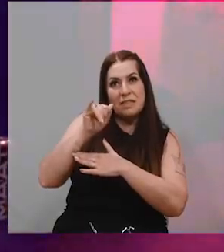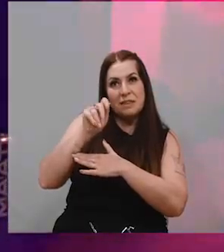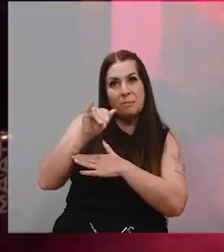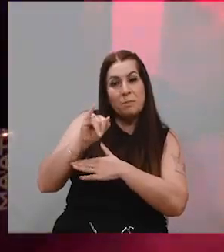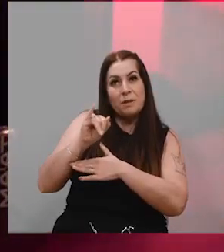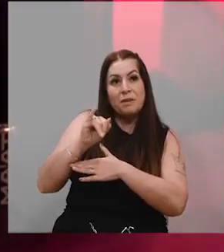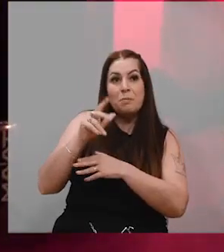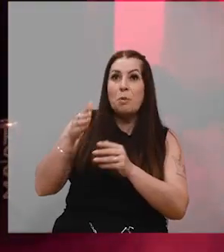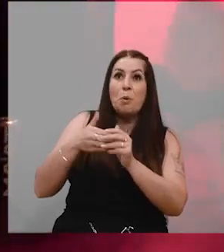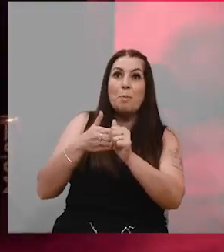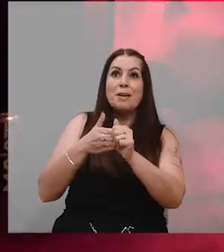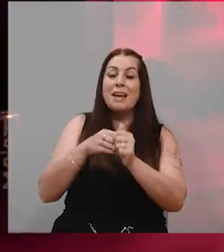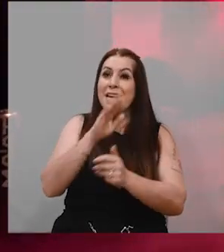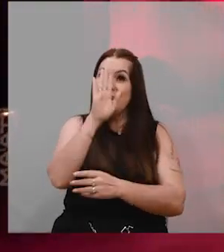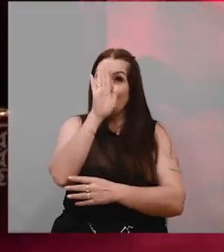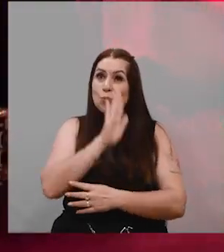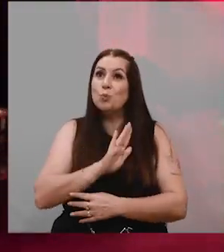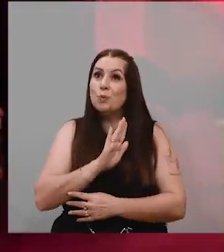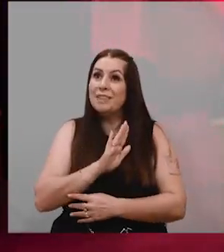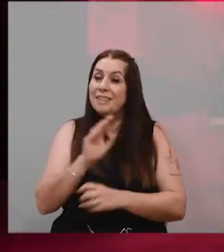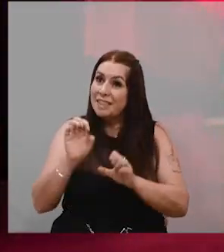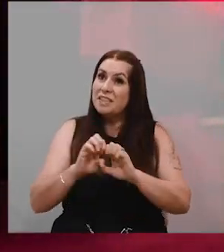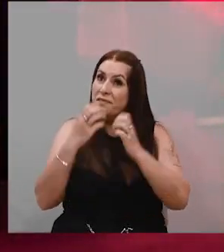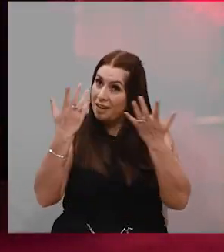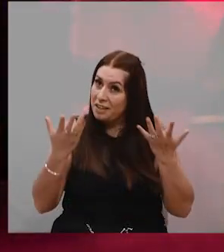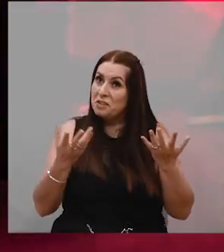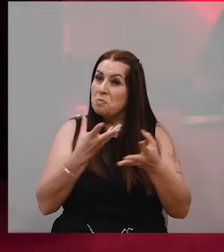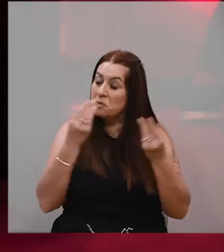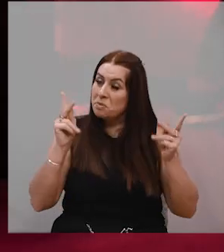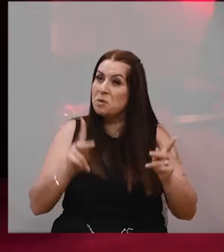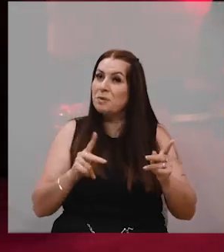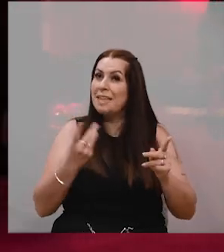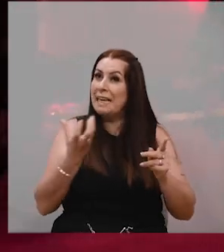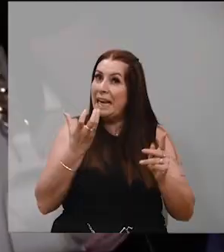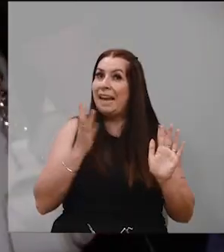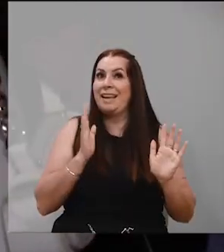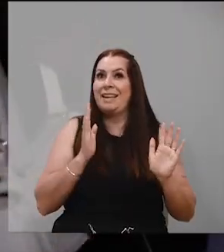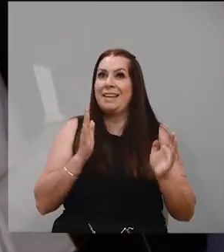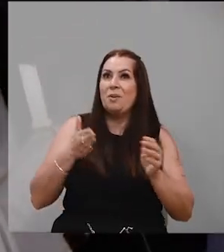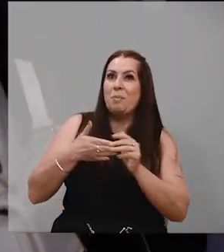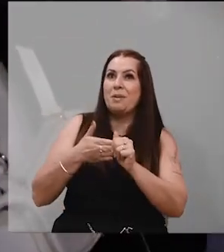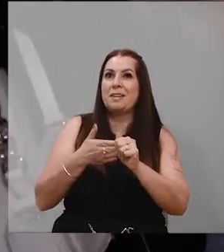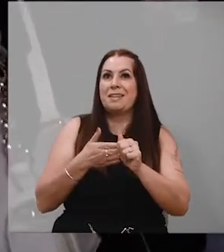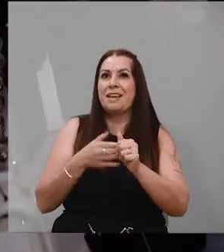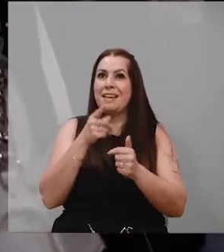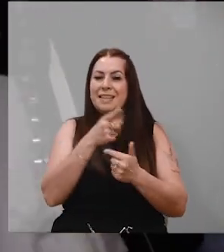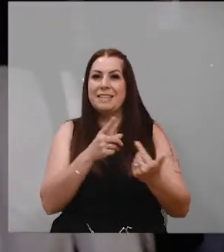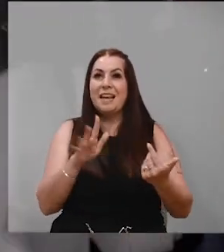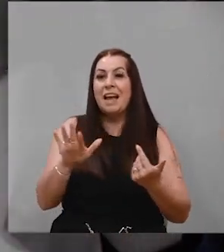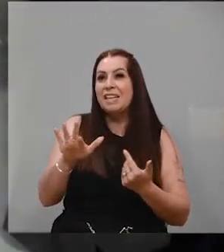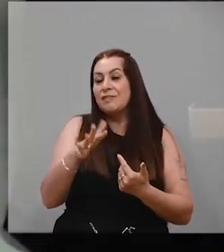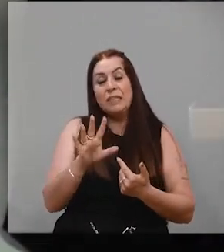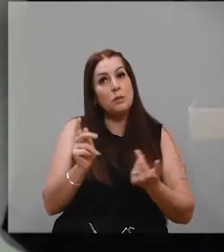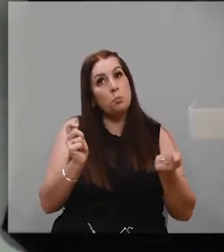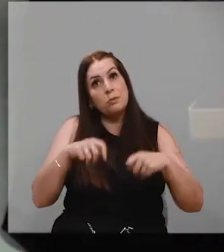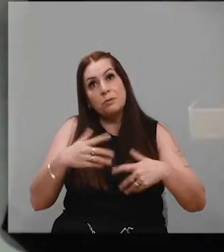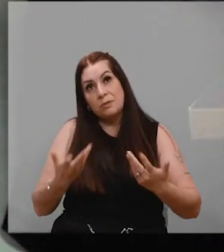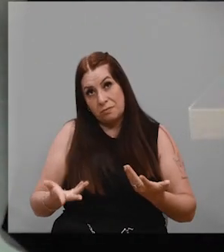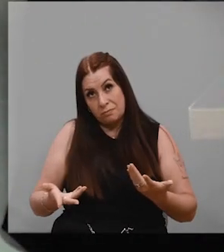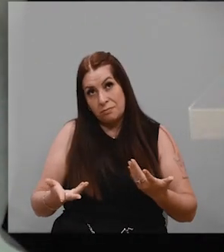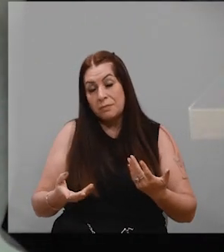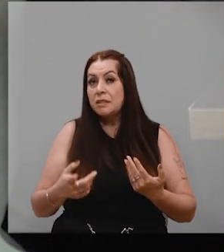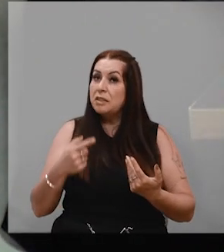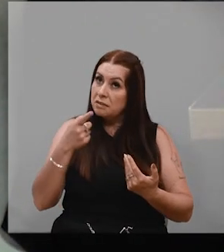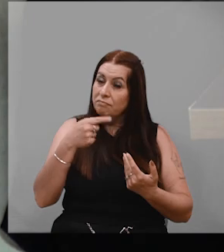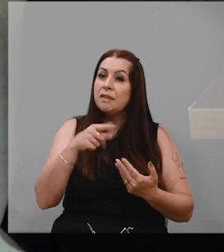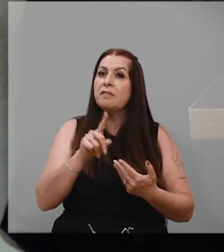acompanhar gratuitamente esse evento, né? Muitas pessoas sempre querem acompanhar o Mississippi, mas às vezes não é possível. E aí, dessa vez,